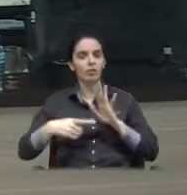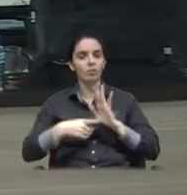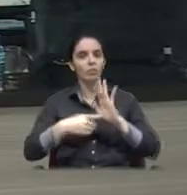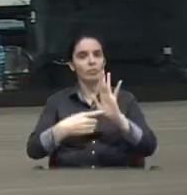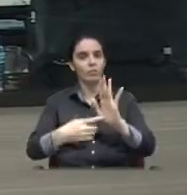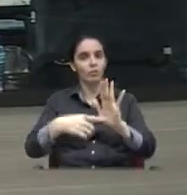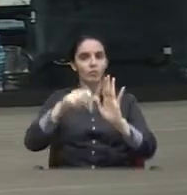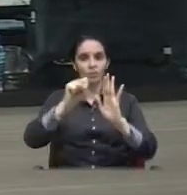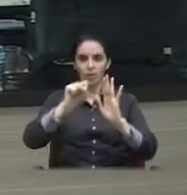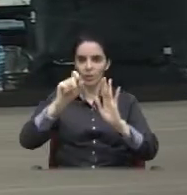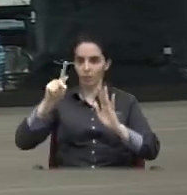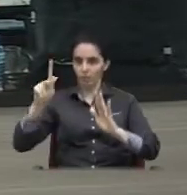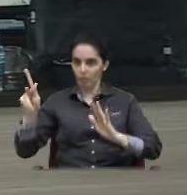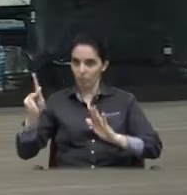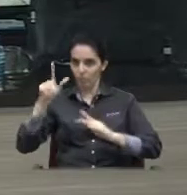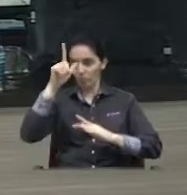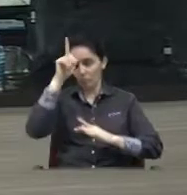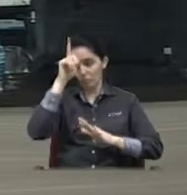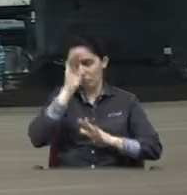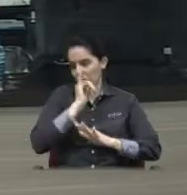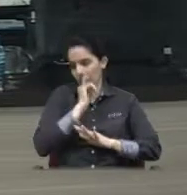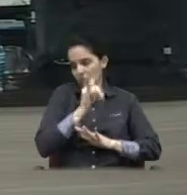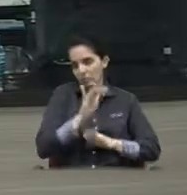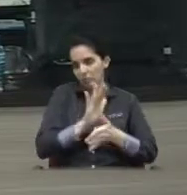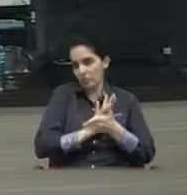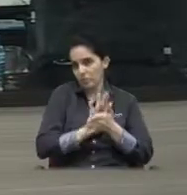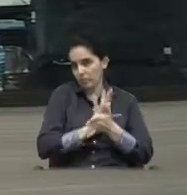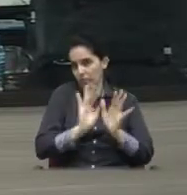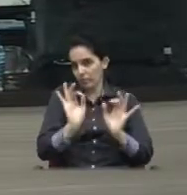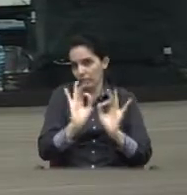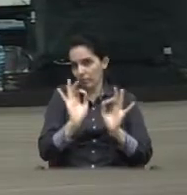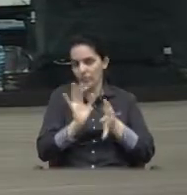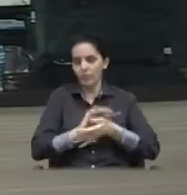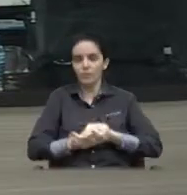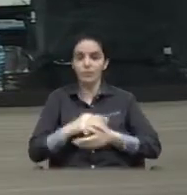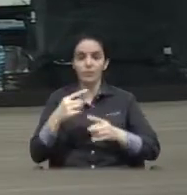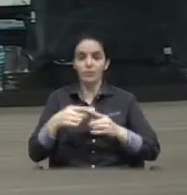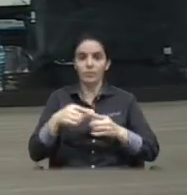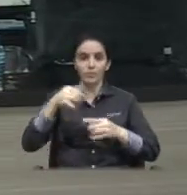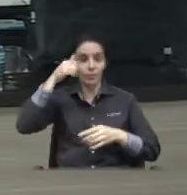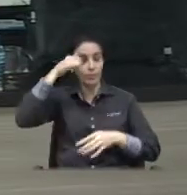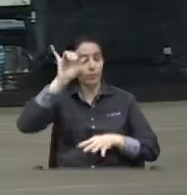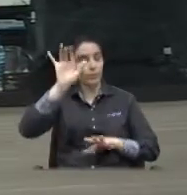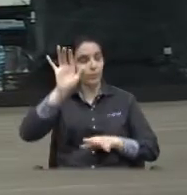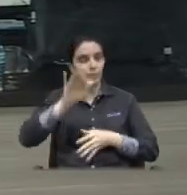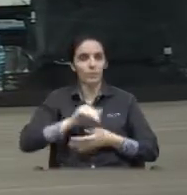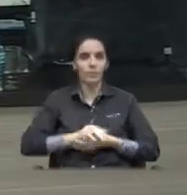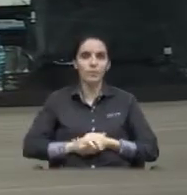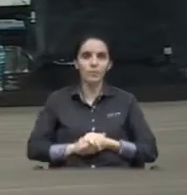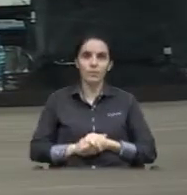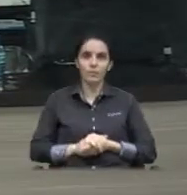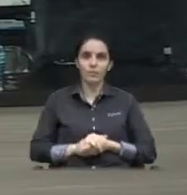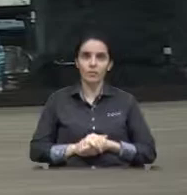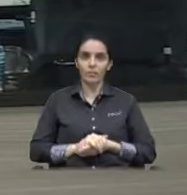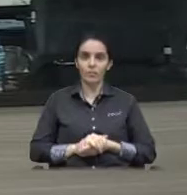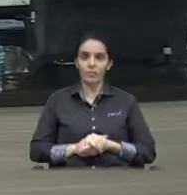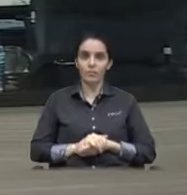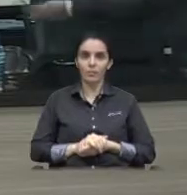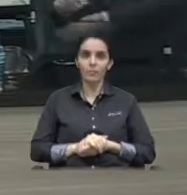SPP. Eu não vou falar para que evite que eu estou. Mas geralmente é só dois